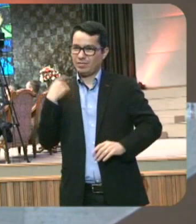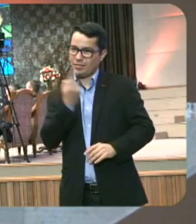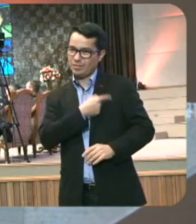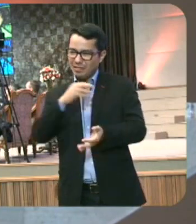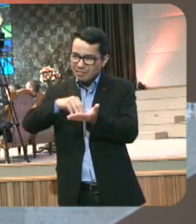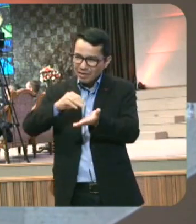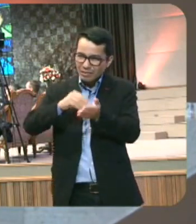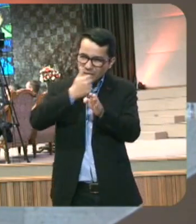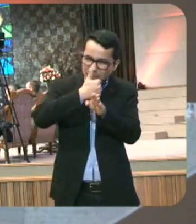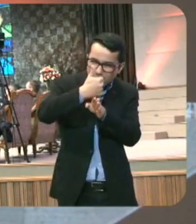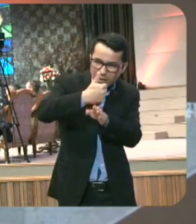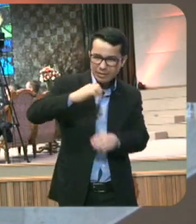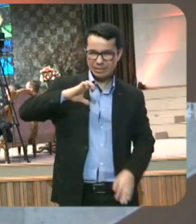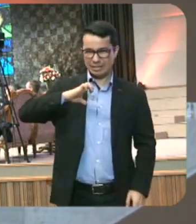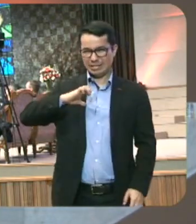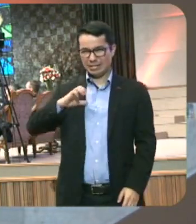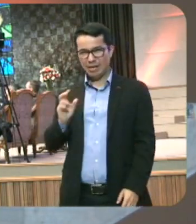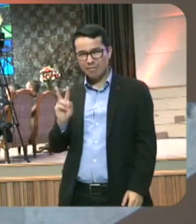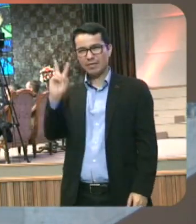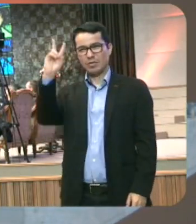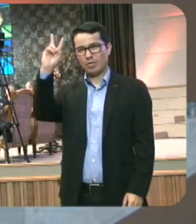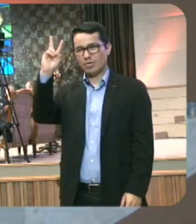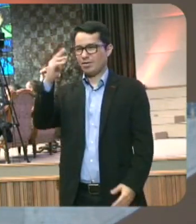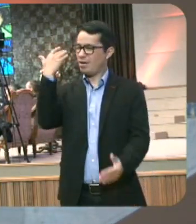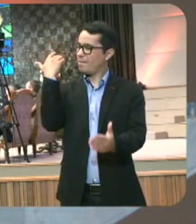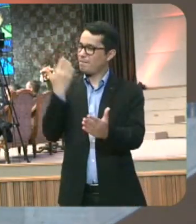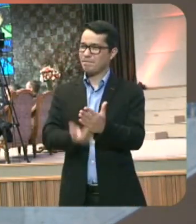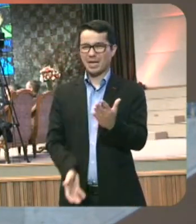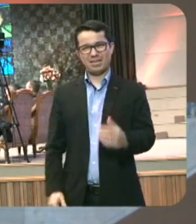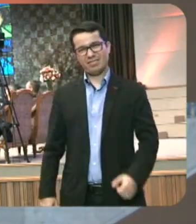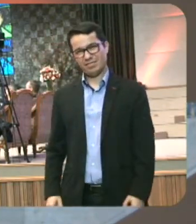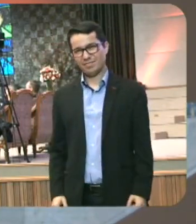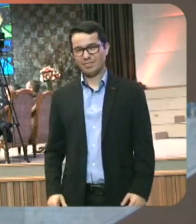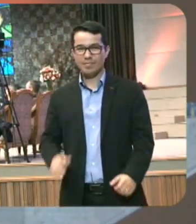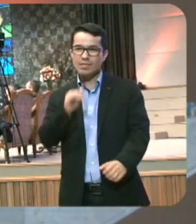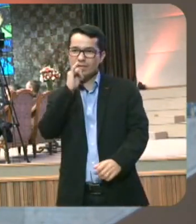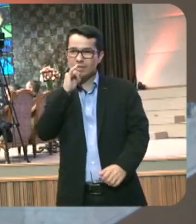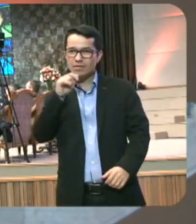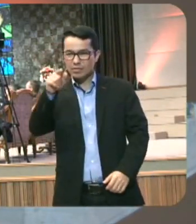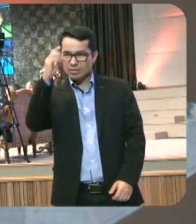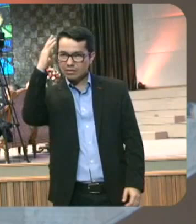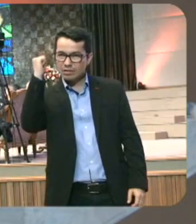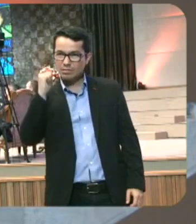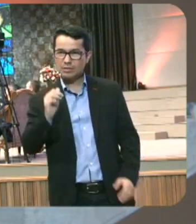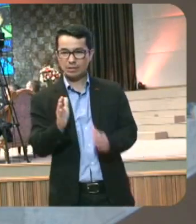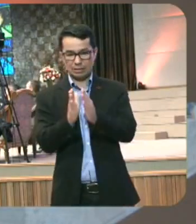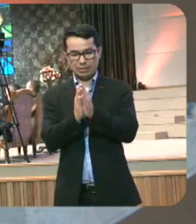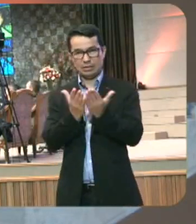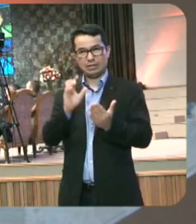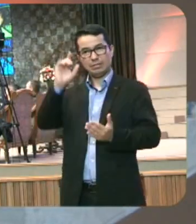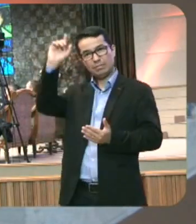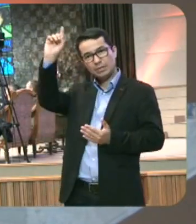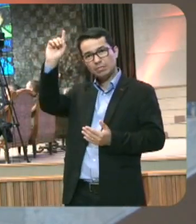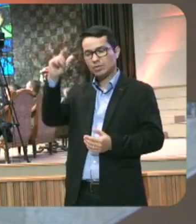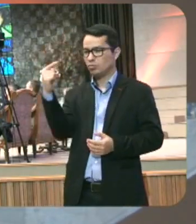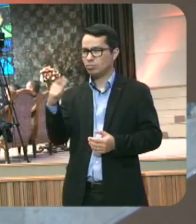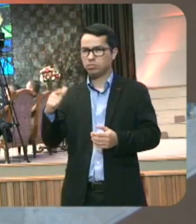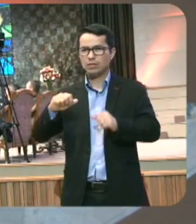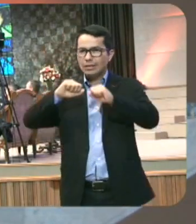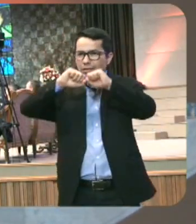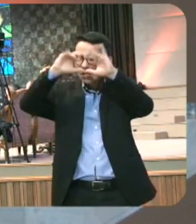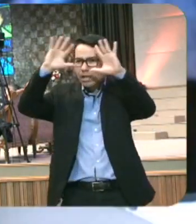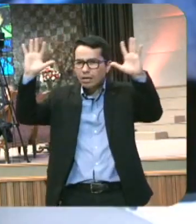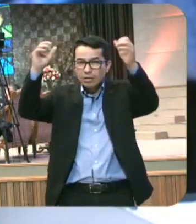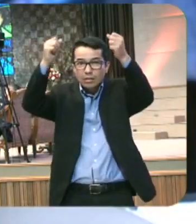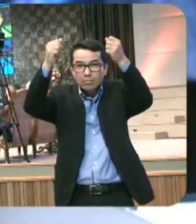que você não vai encontrar, por exemplo, na Bíblia, nenhum